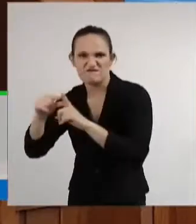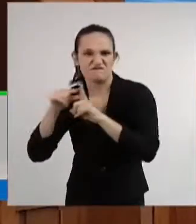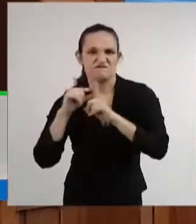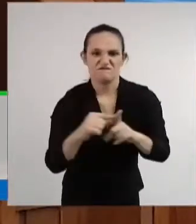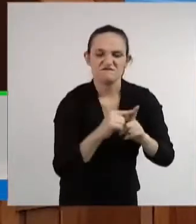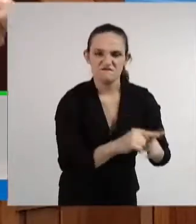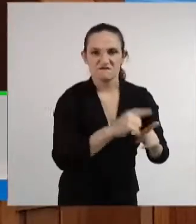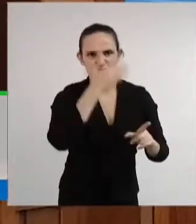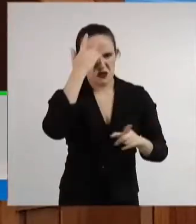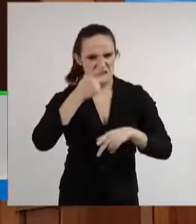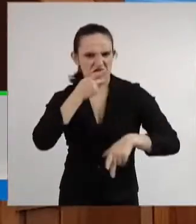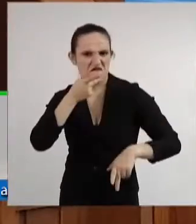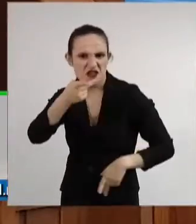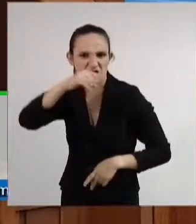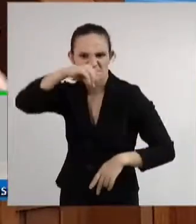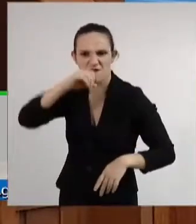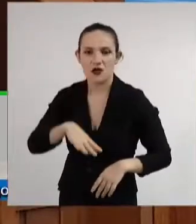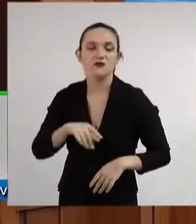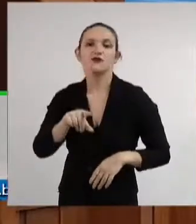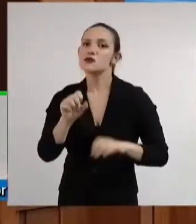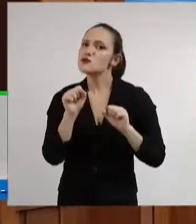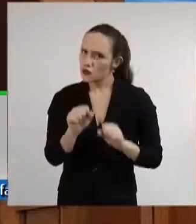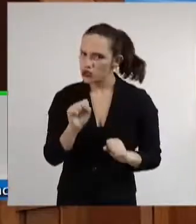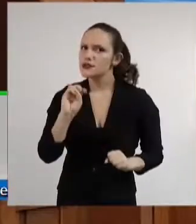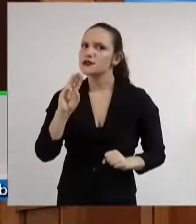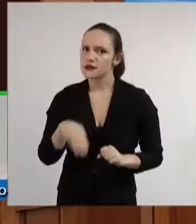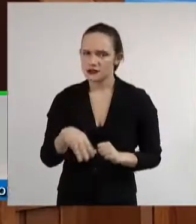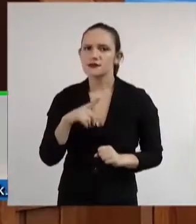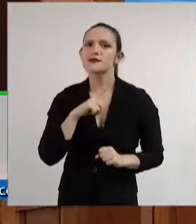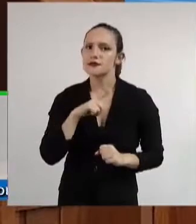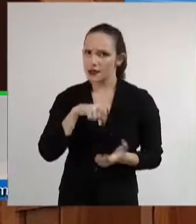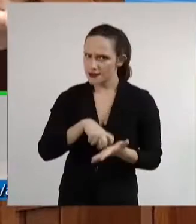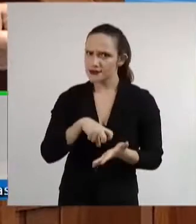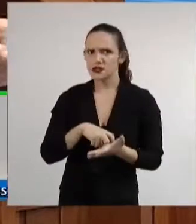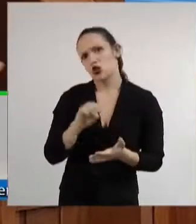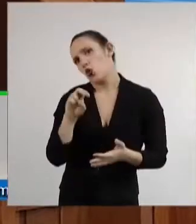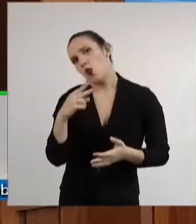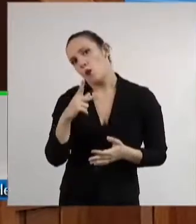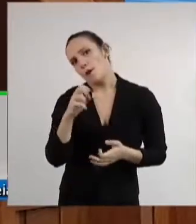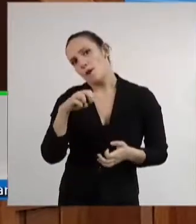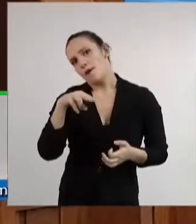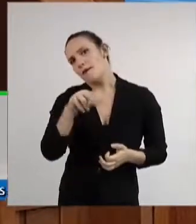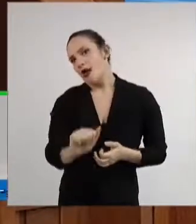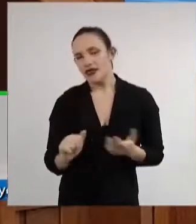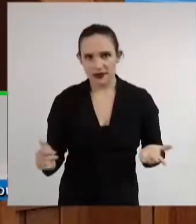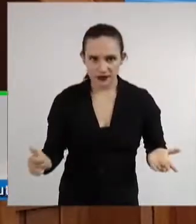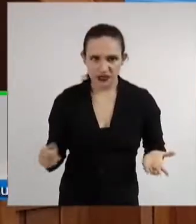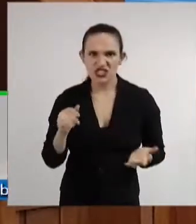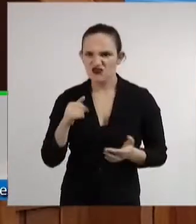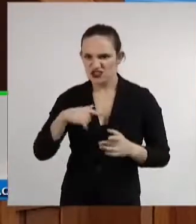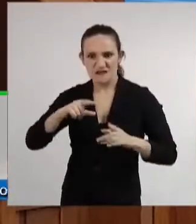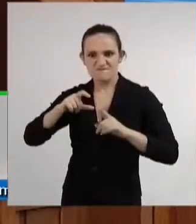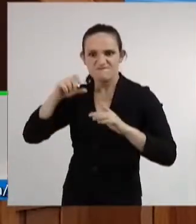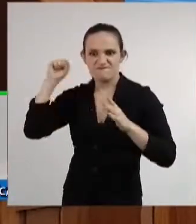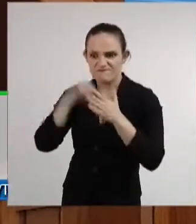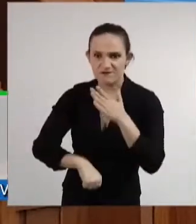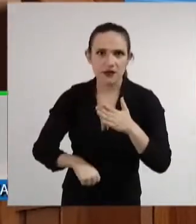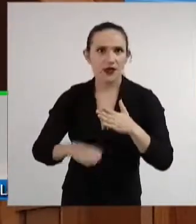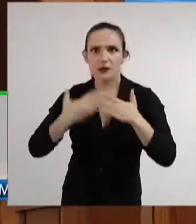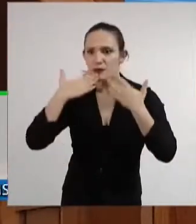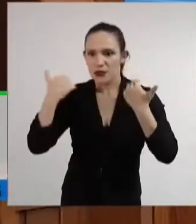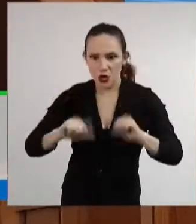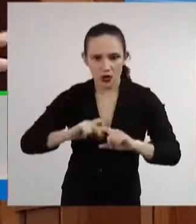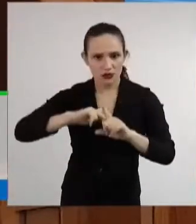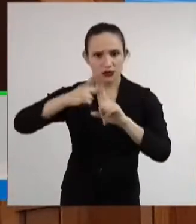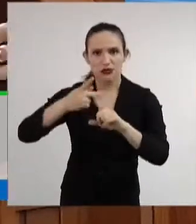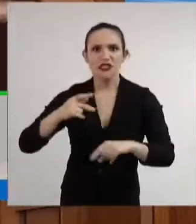está passível de ser penalizado. E se você agredir, essa pena vai aumentando. E se